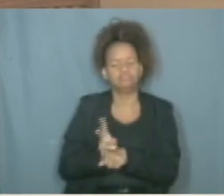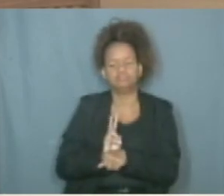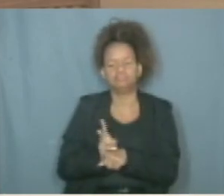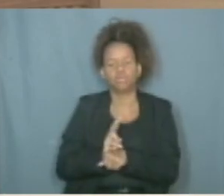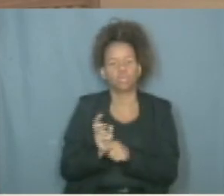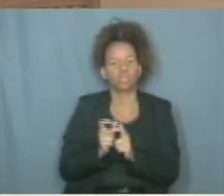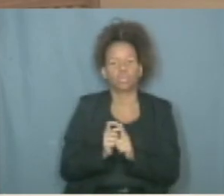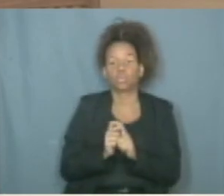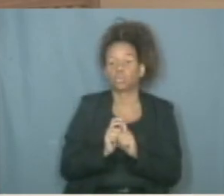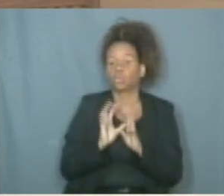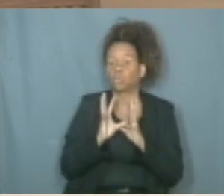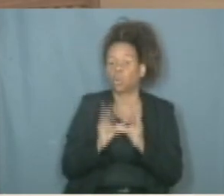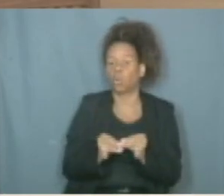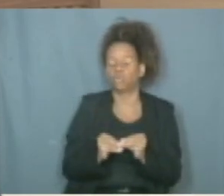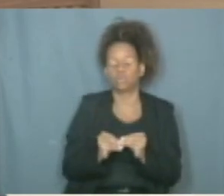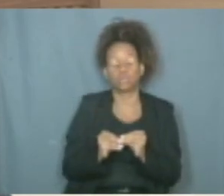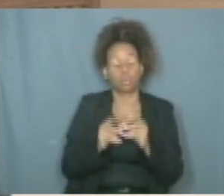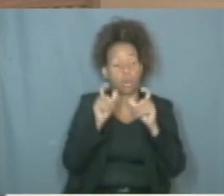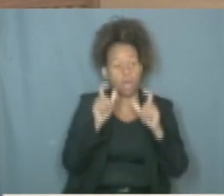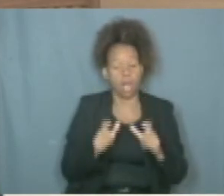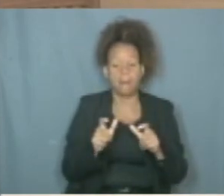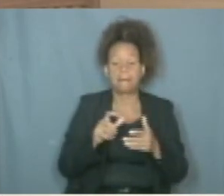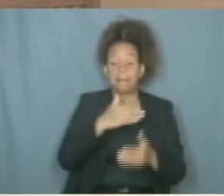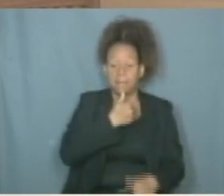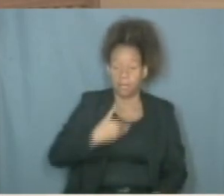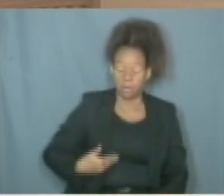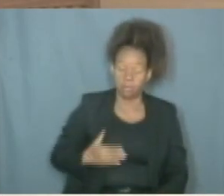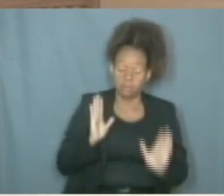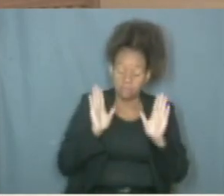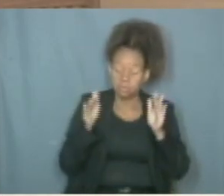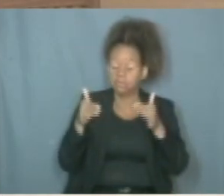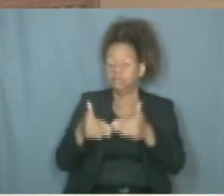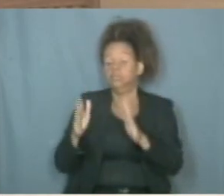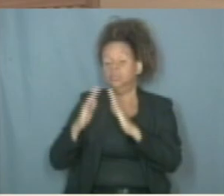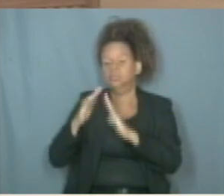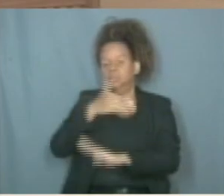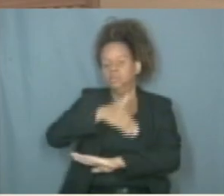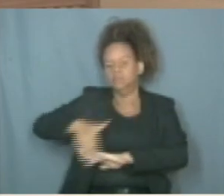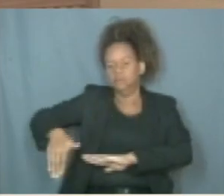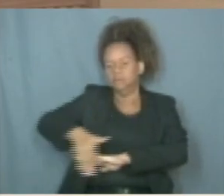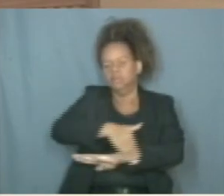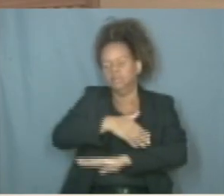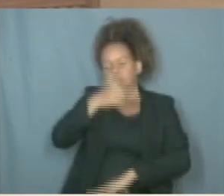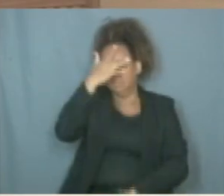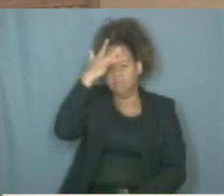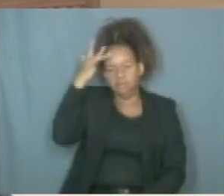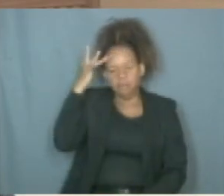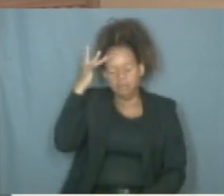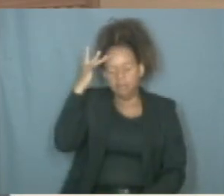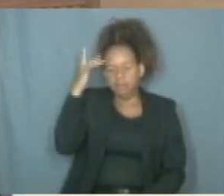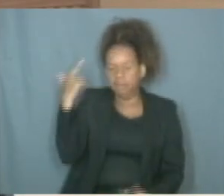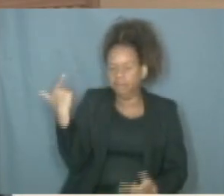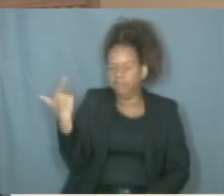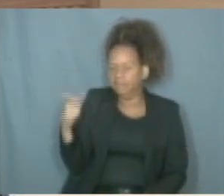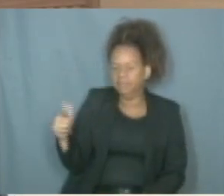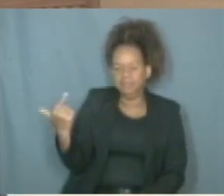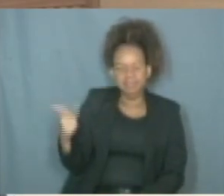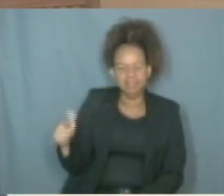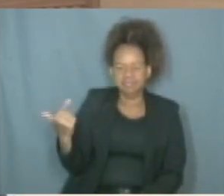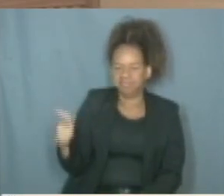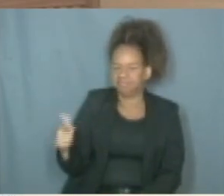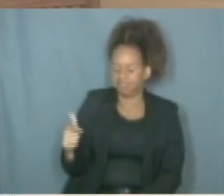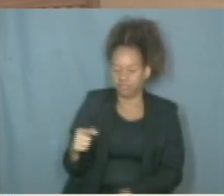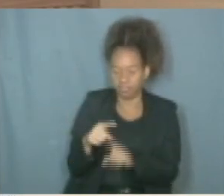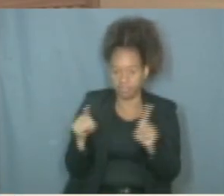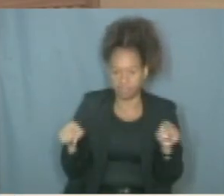praticamente todos os equipamentos públicos voltados aos cuidados das pessoas em situação de rua. E hoje não existe um espaço